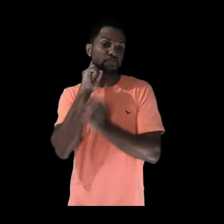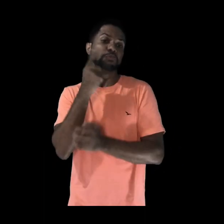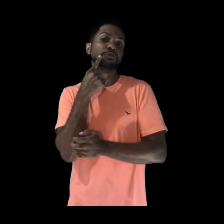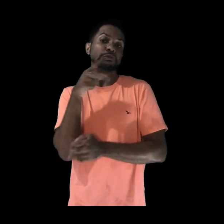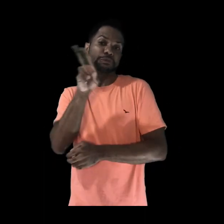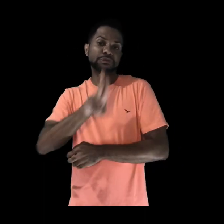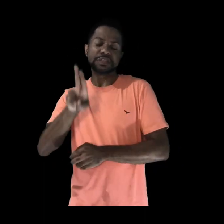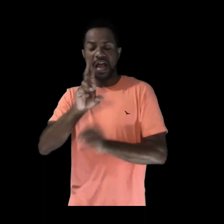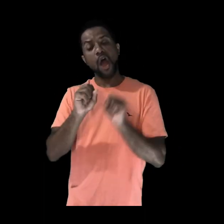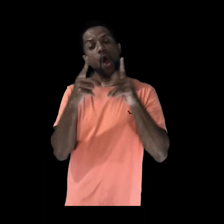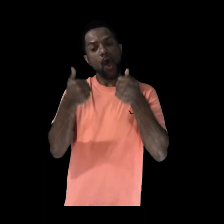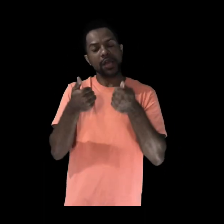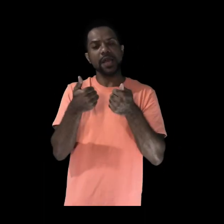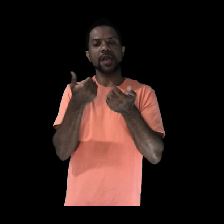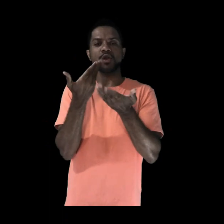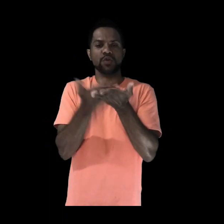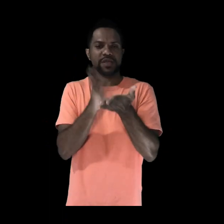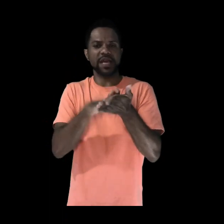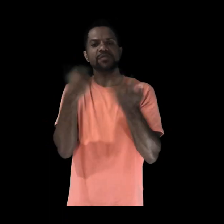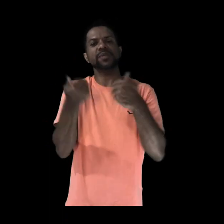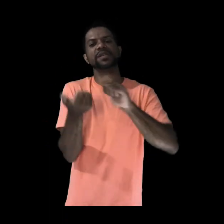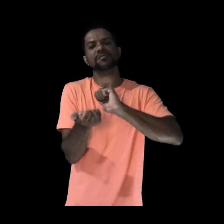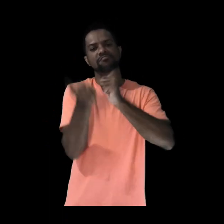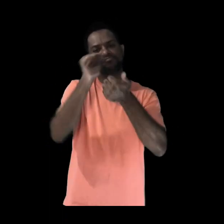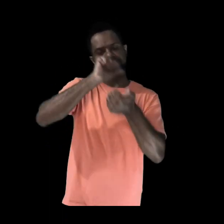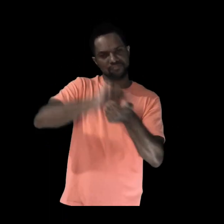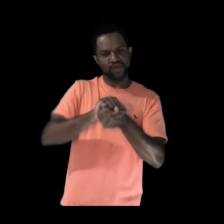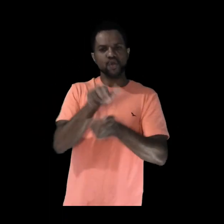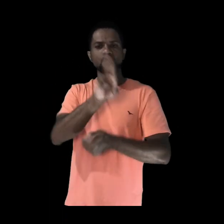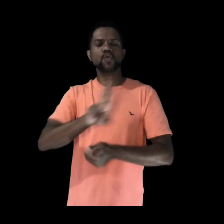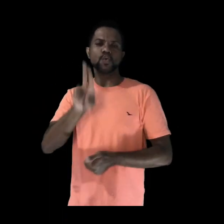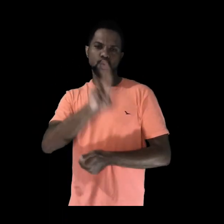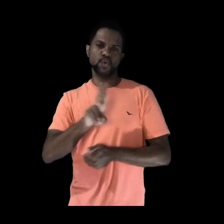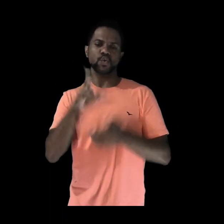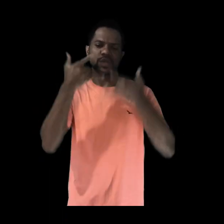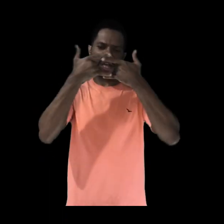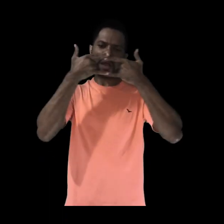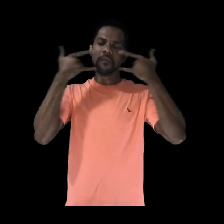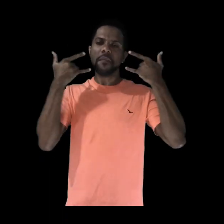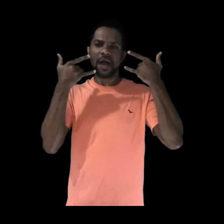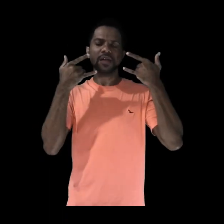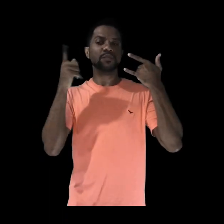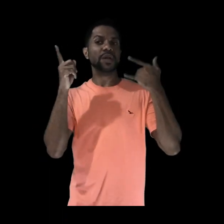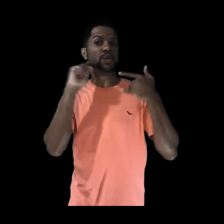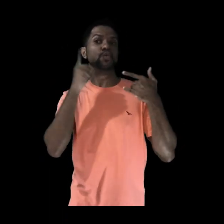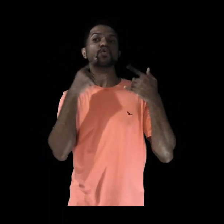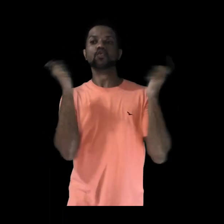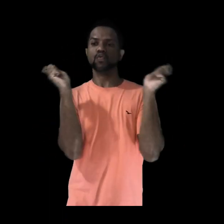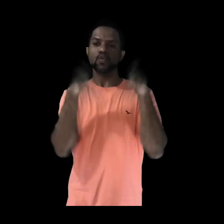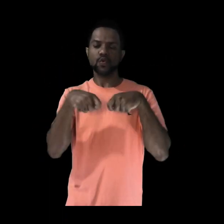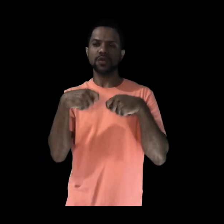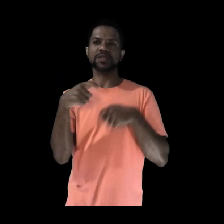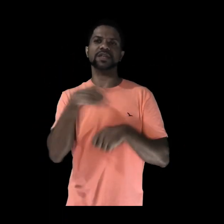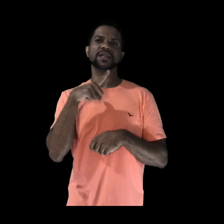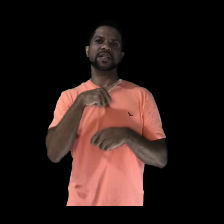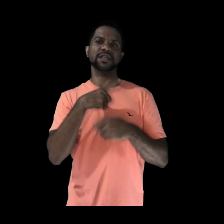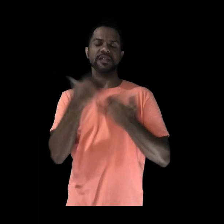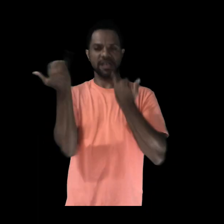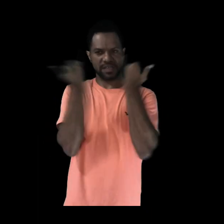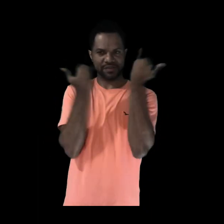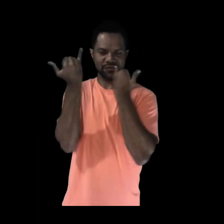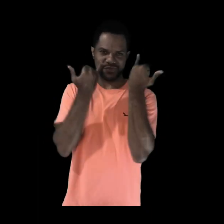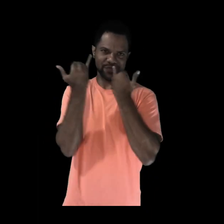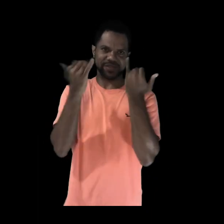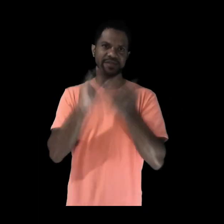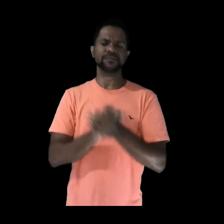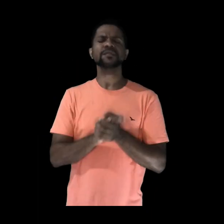desse público, ok, então o intérprete precisa se adequar e utilizar a máscara com esse recurso para que o surdo consiga ter acesso a essa